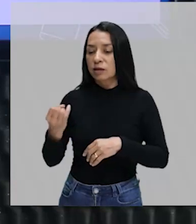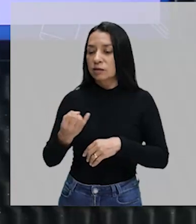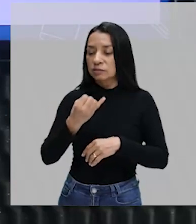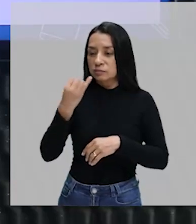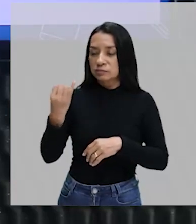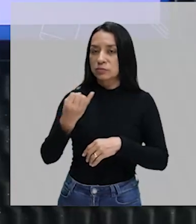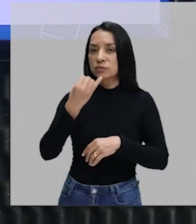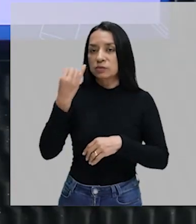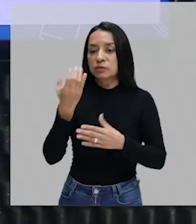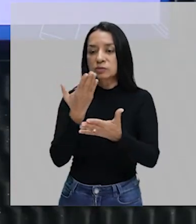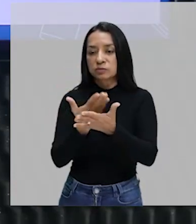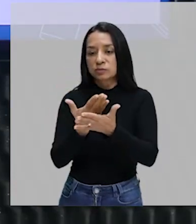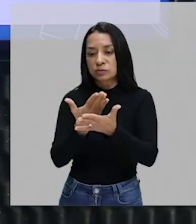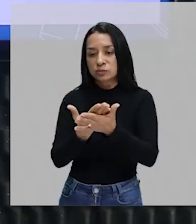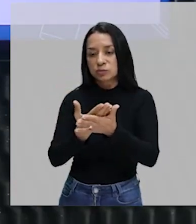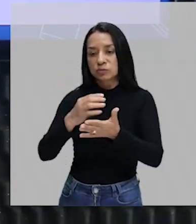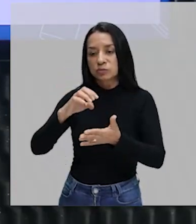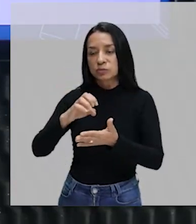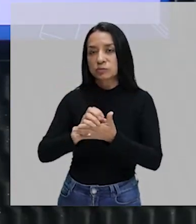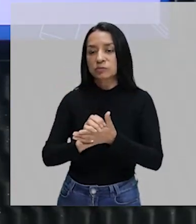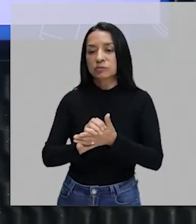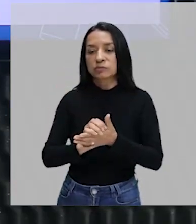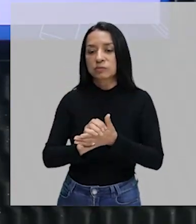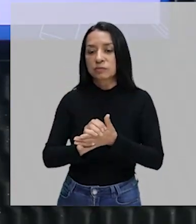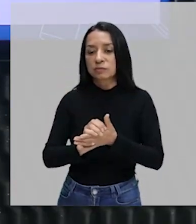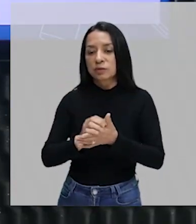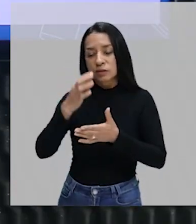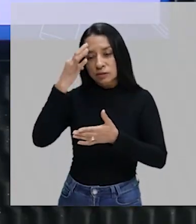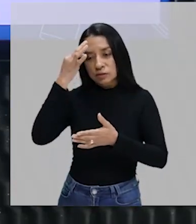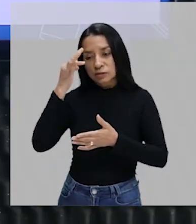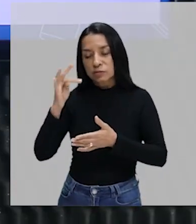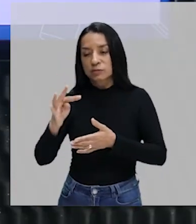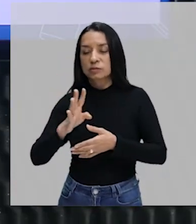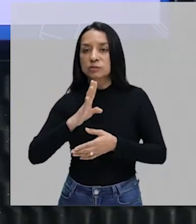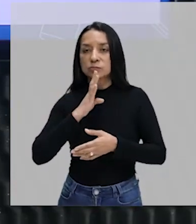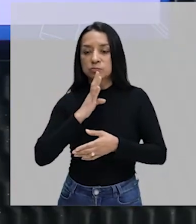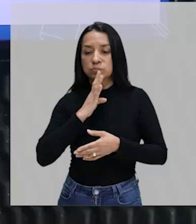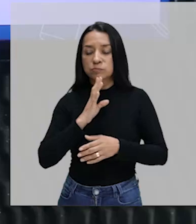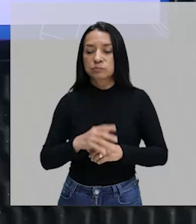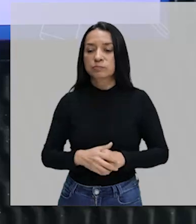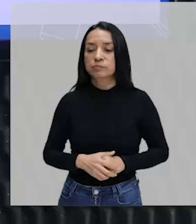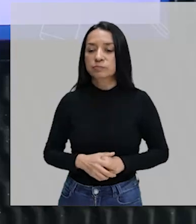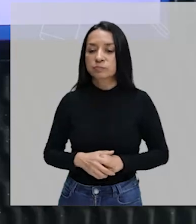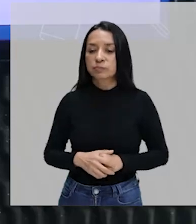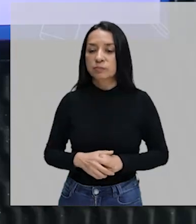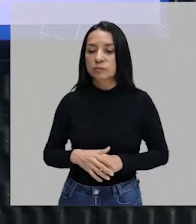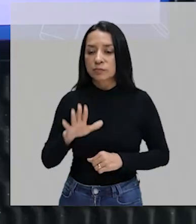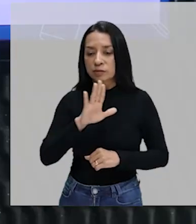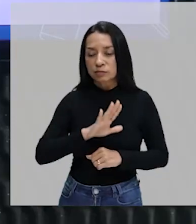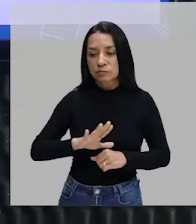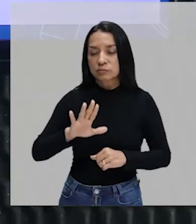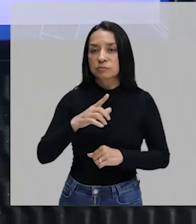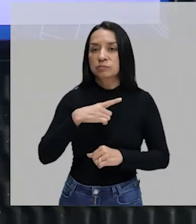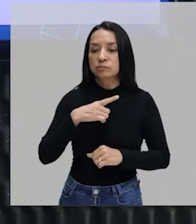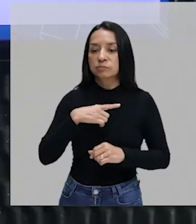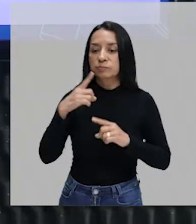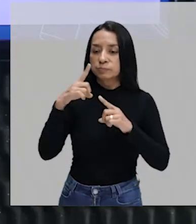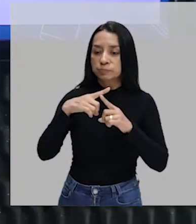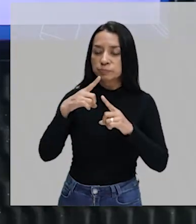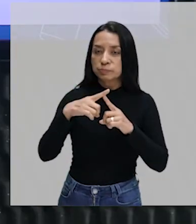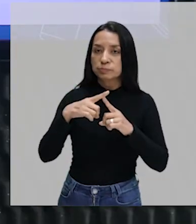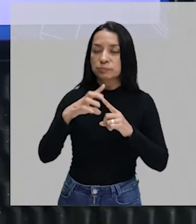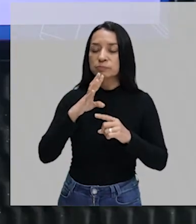no estudo da epistemologia, ou seja, no estudo da teoria do conhecimento. Então, geralmente nós temos tipos